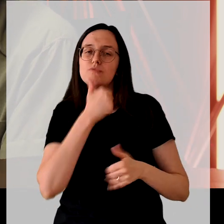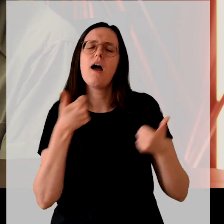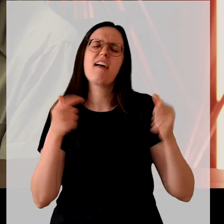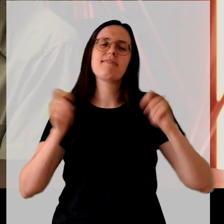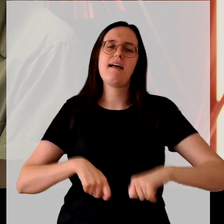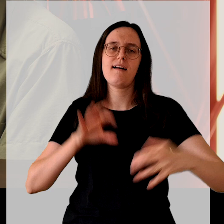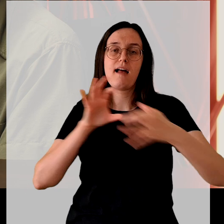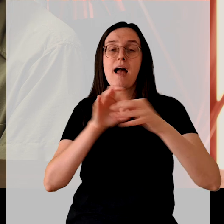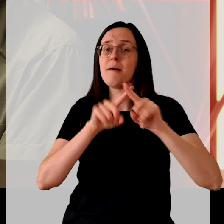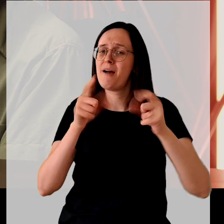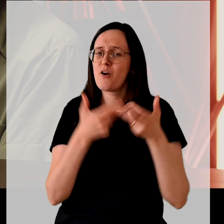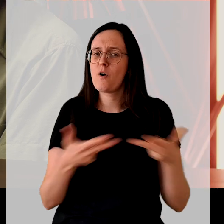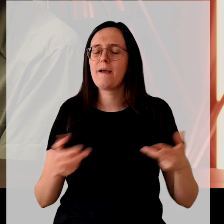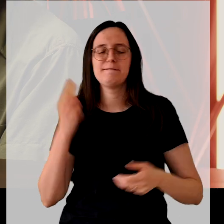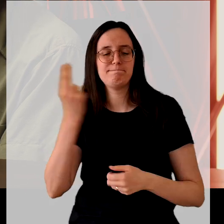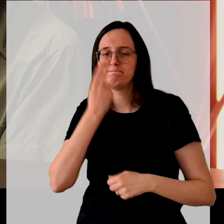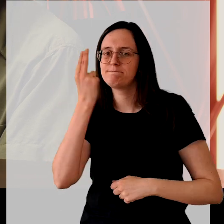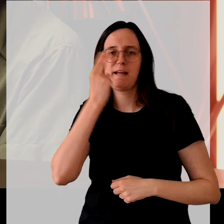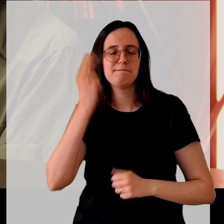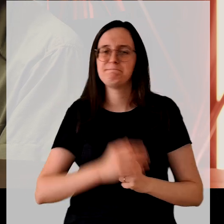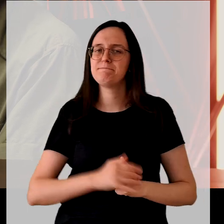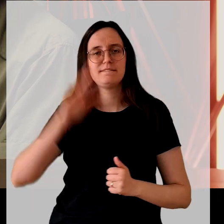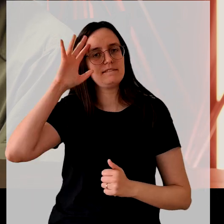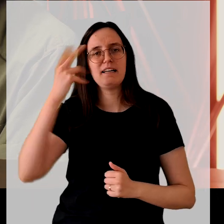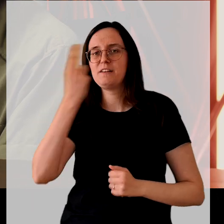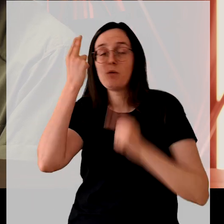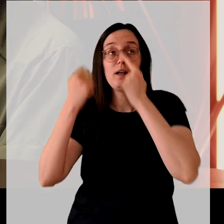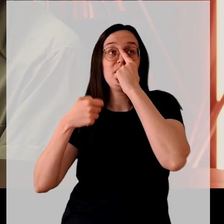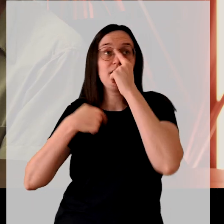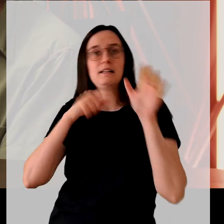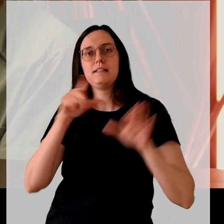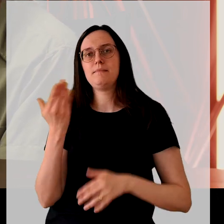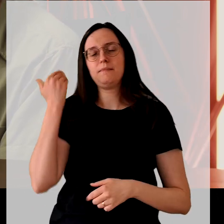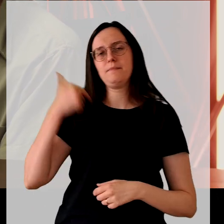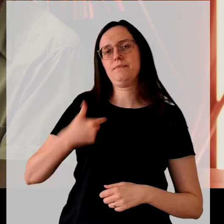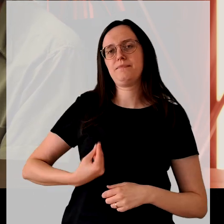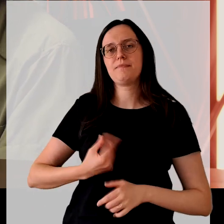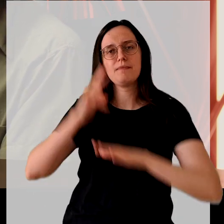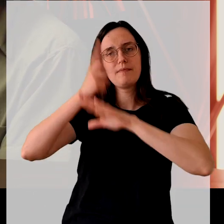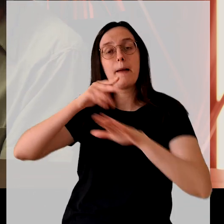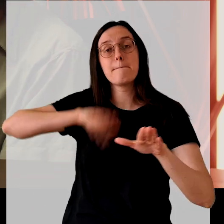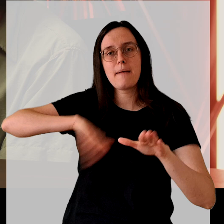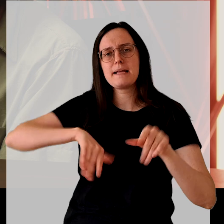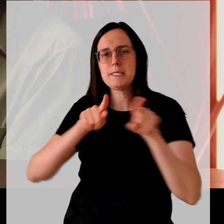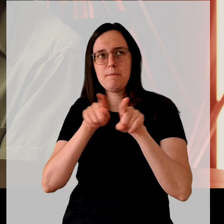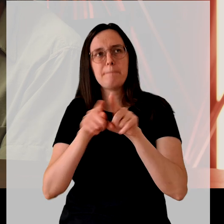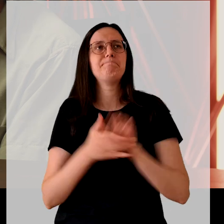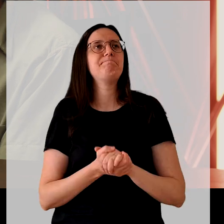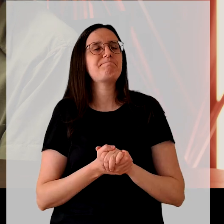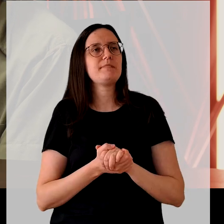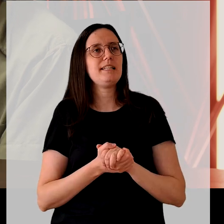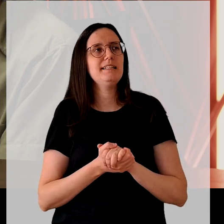fundinho. Você assume. Mas tem coisas que realmente não dá pra resolver. Eu vim, essa semana passada, eu tava fazendo gravação na praia